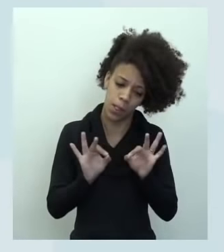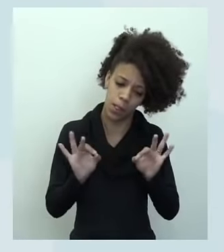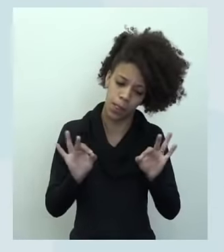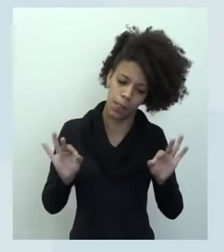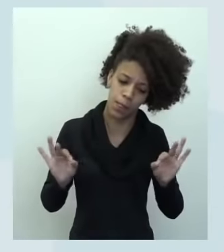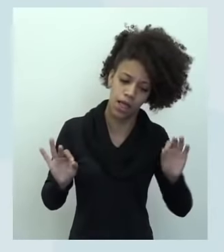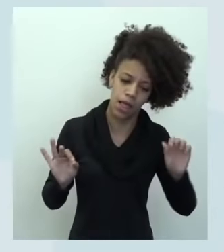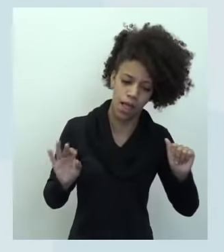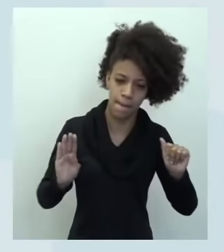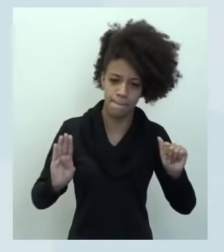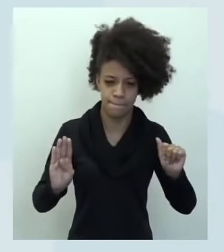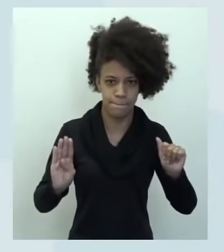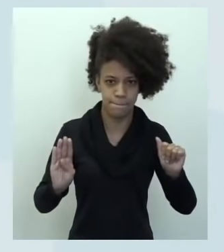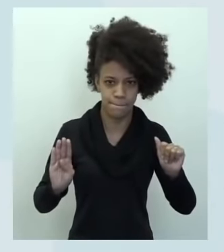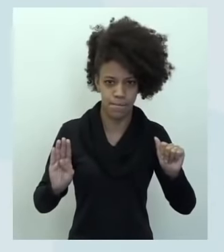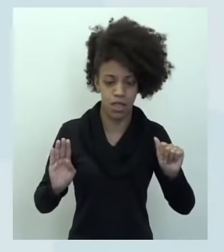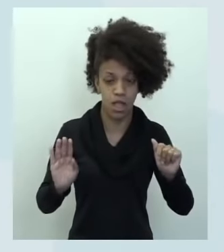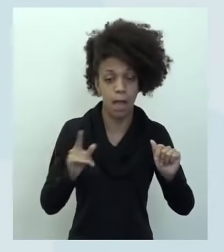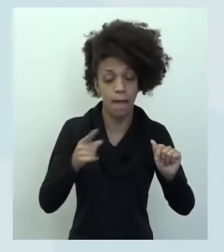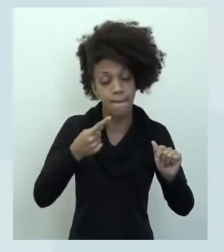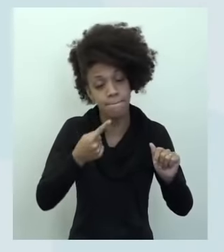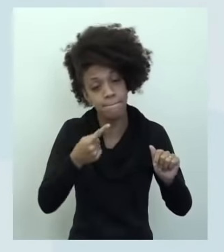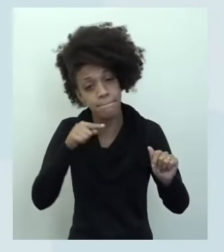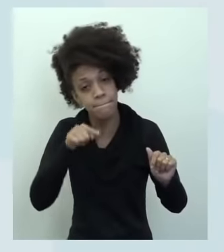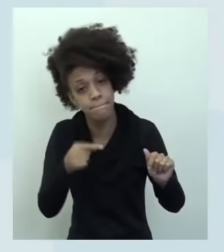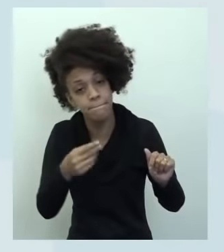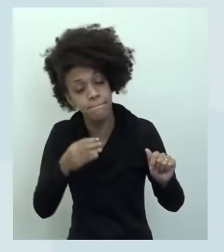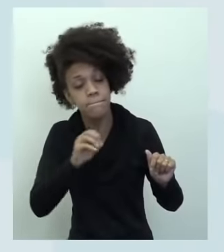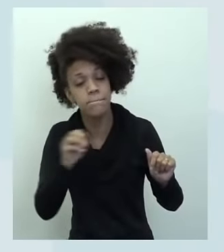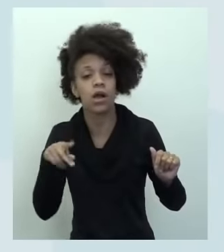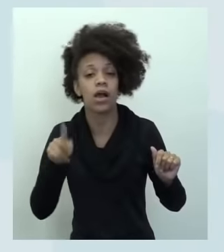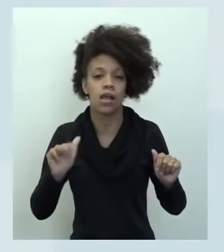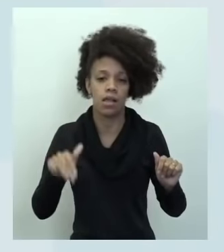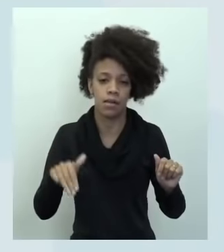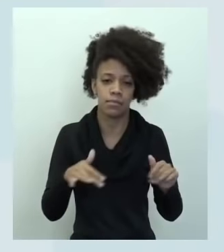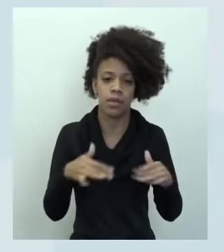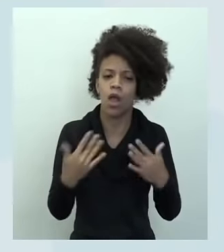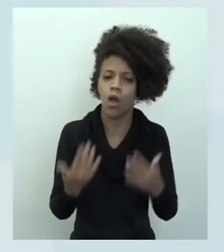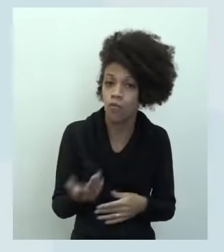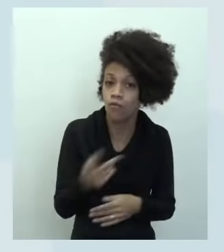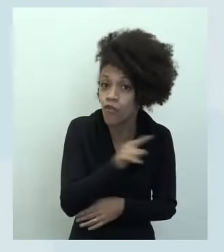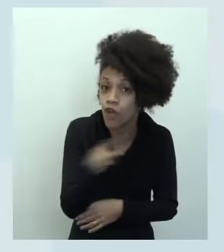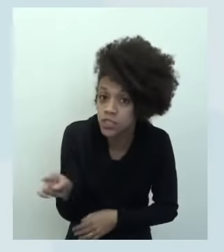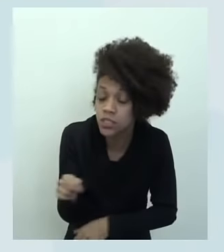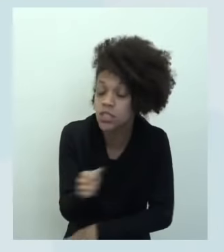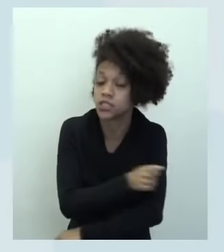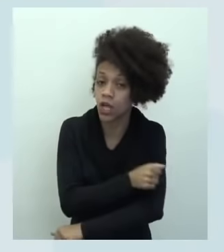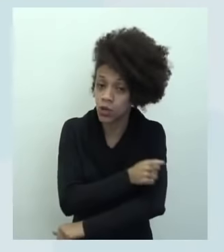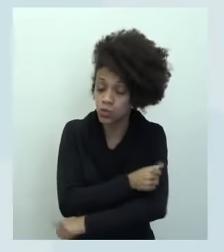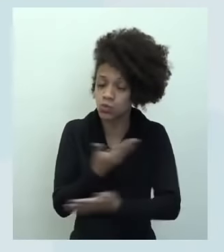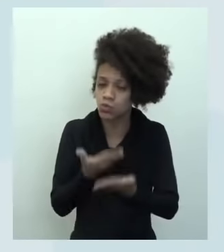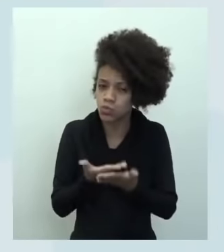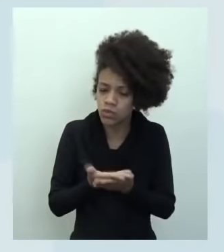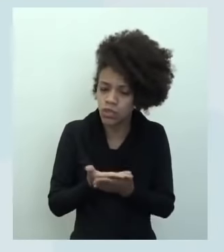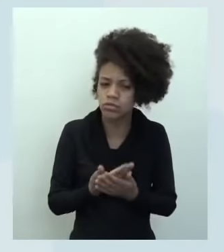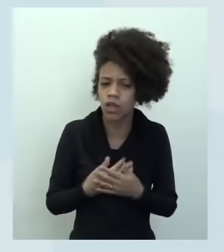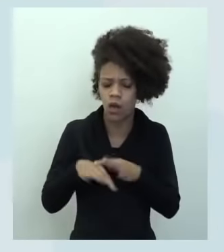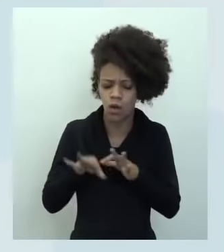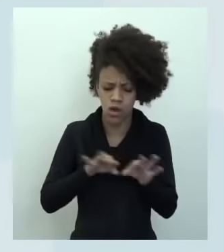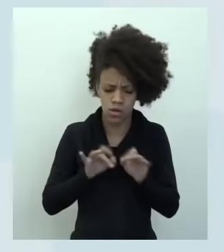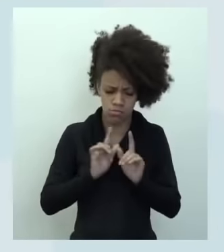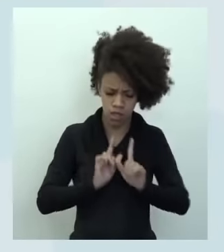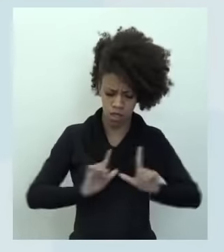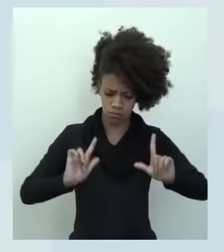cidade A para a cidade B é de 1.000 quilômetros. Um estudante, ou seja, vocês, né, ao analisar o mapa, olhando o